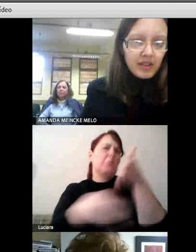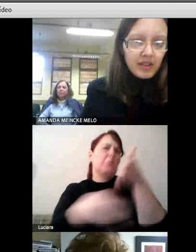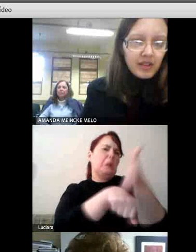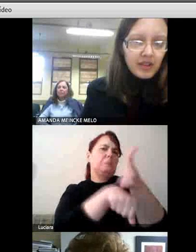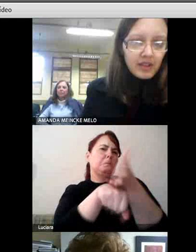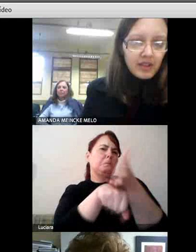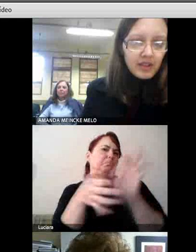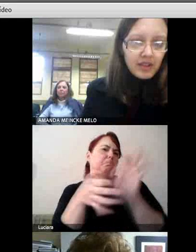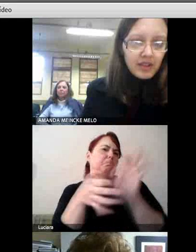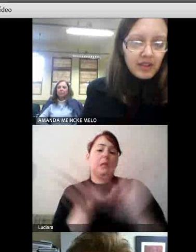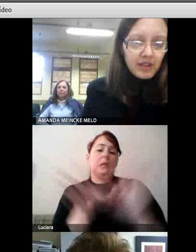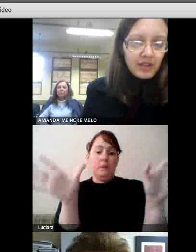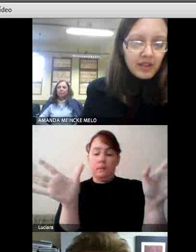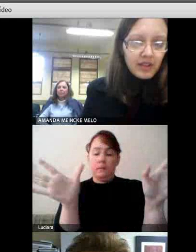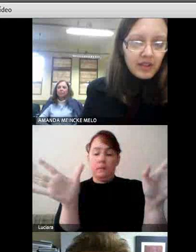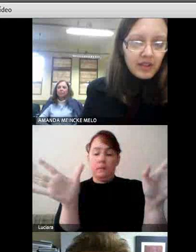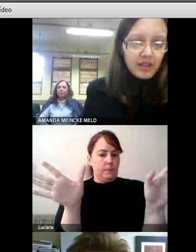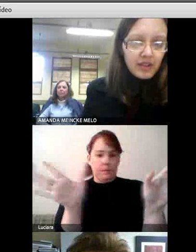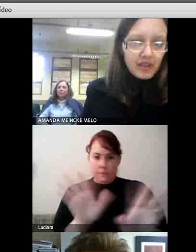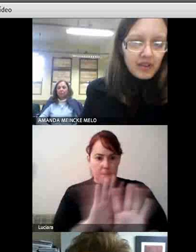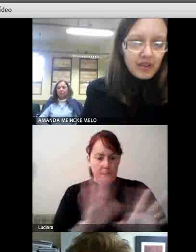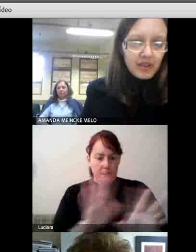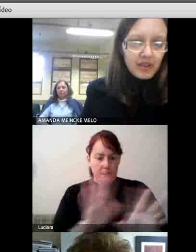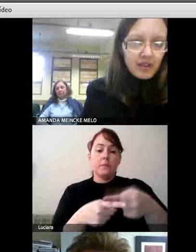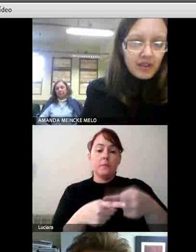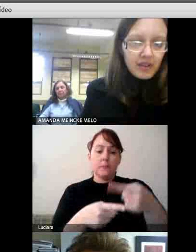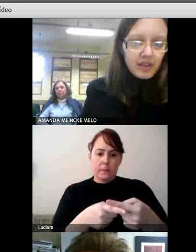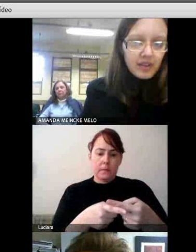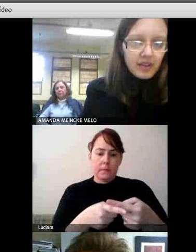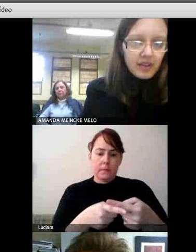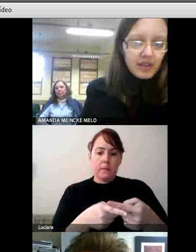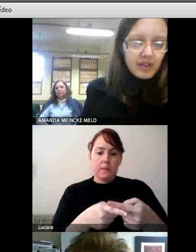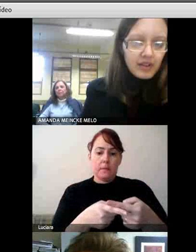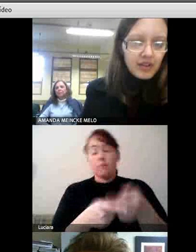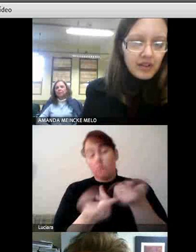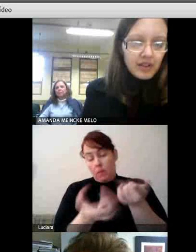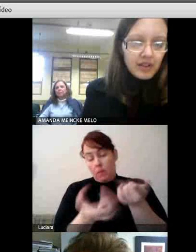Química, lá de Bagé. Tá, deixa eu conversar com o professor Luiz Bruno, né? Ele é da